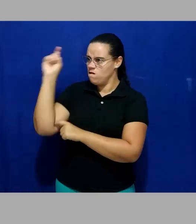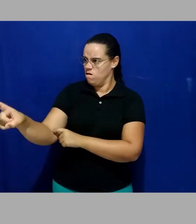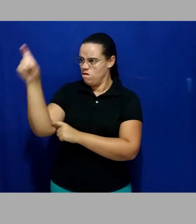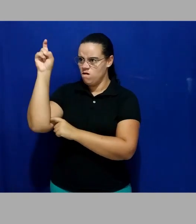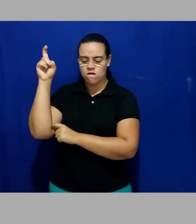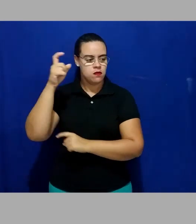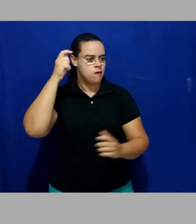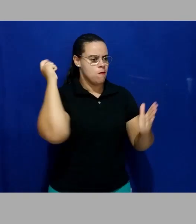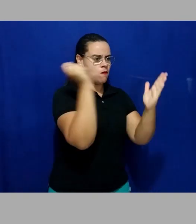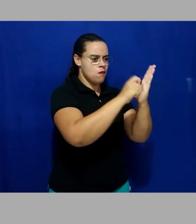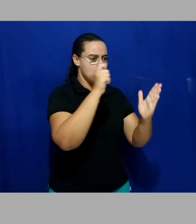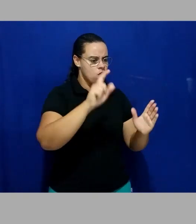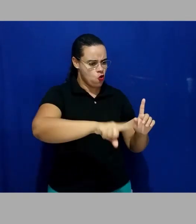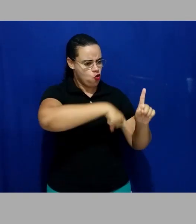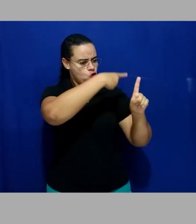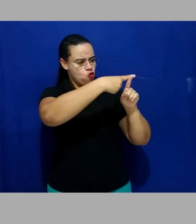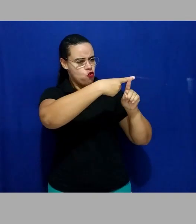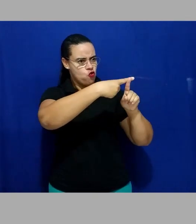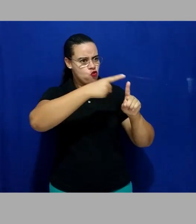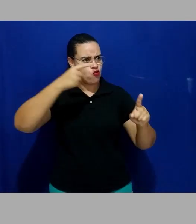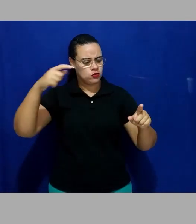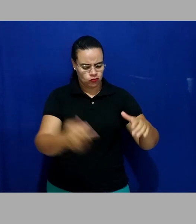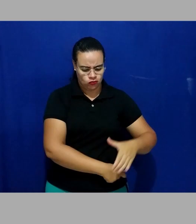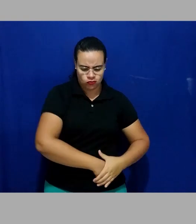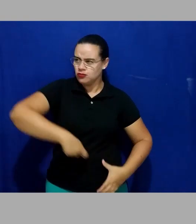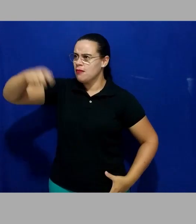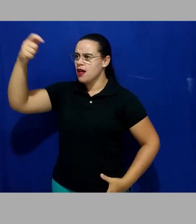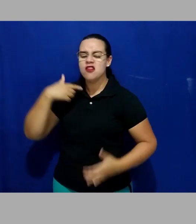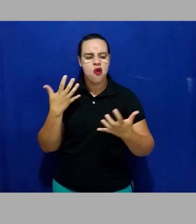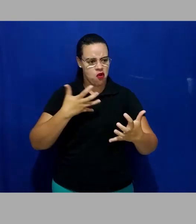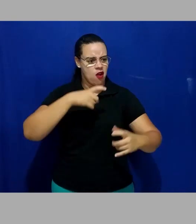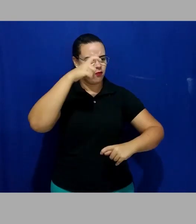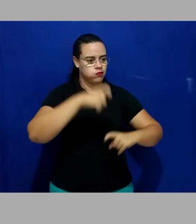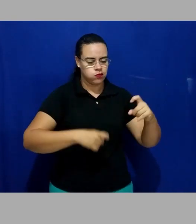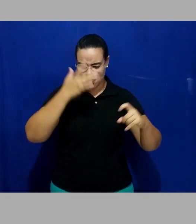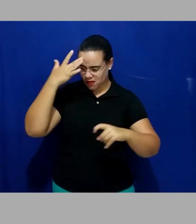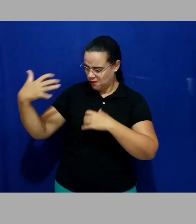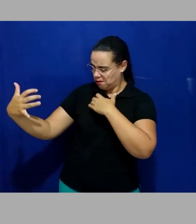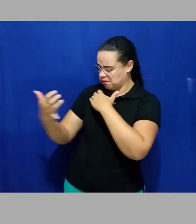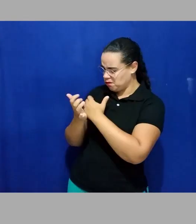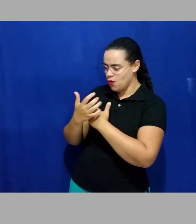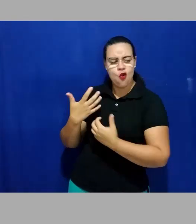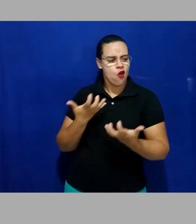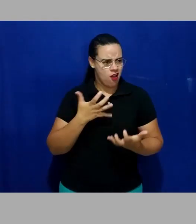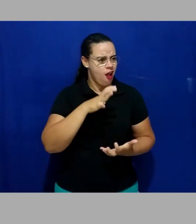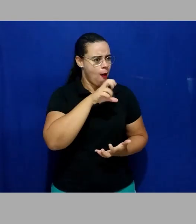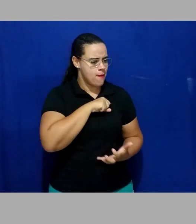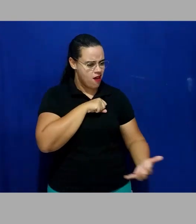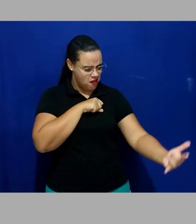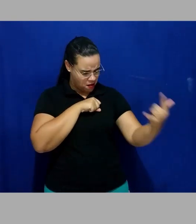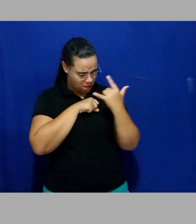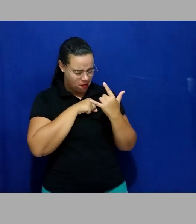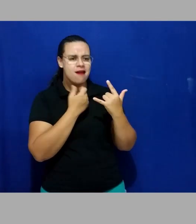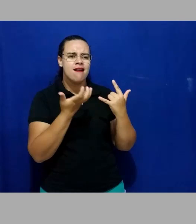binário, acho que eu sou binária. Eu tenho a foice e o martelo, tenho a cruz e a espada. Quero foder e ser fodide,